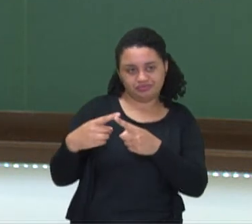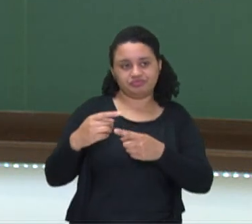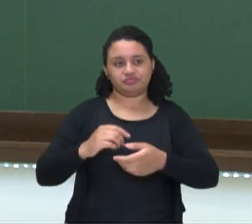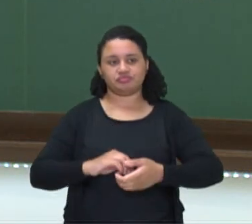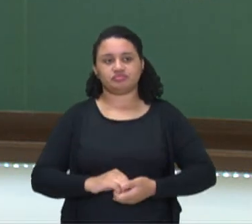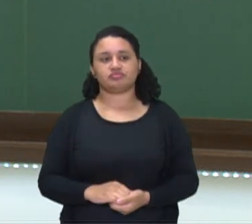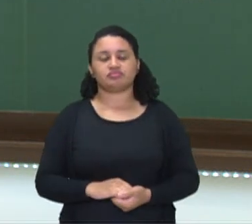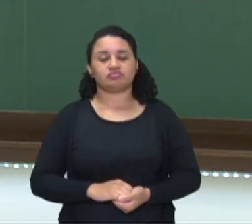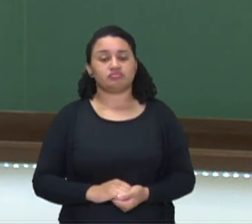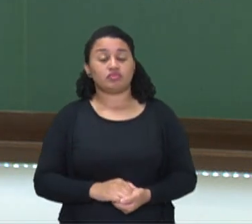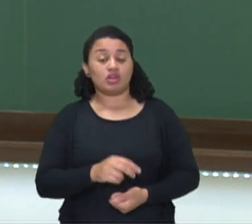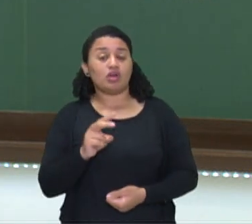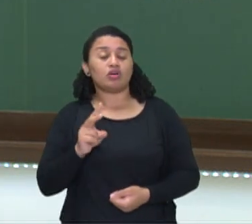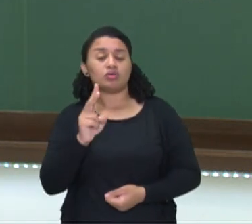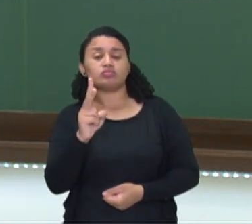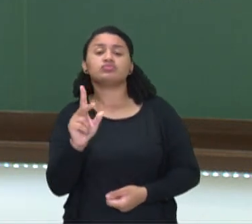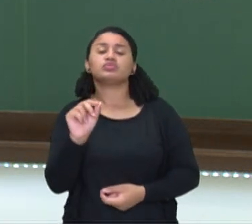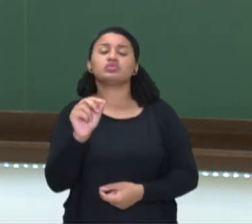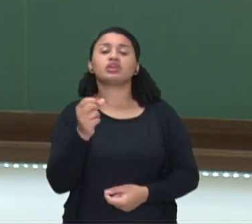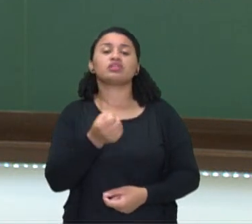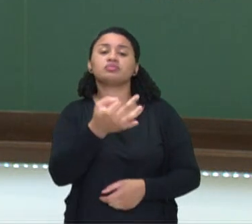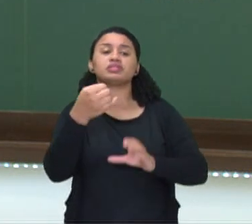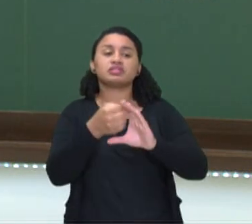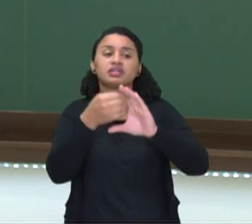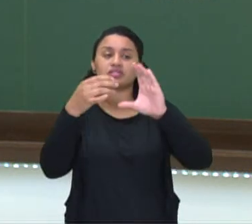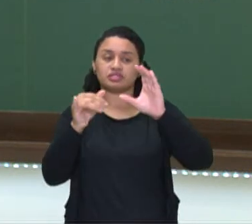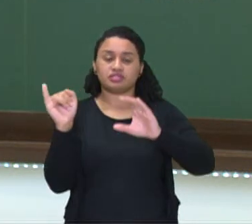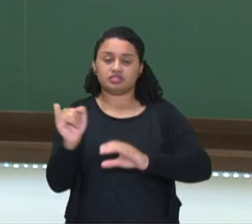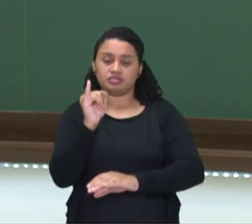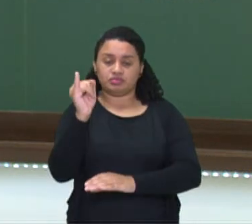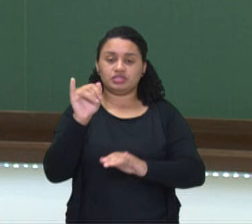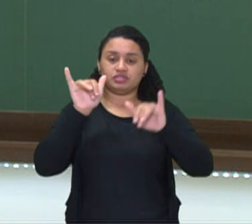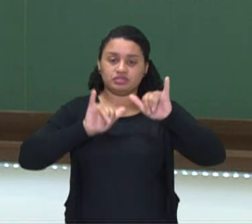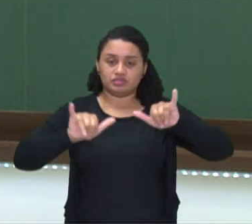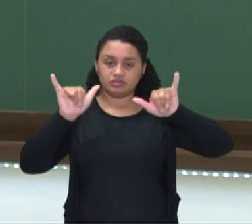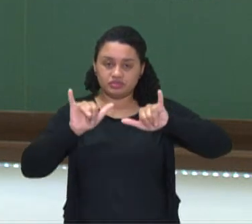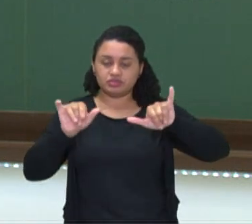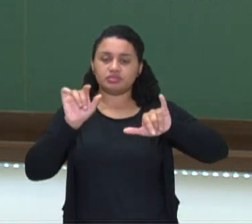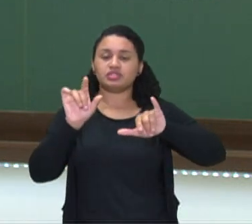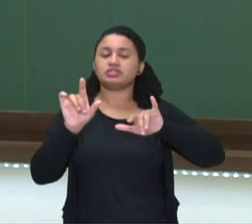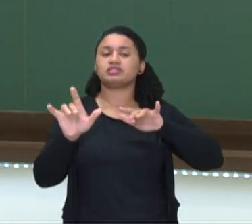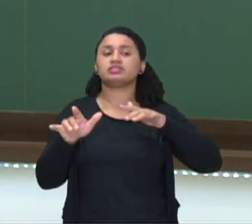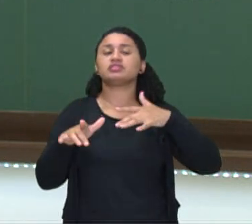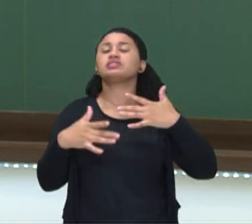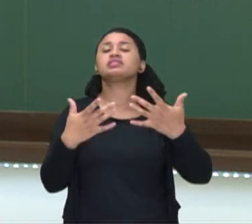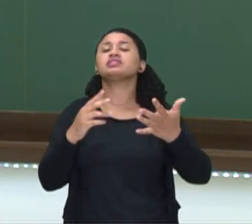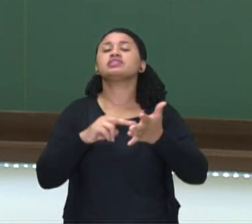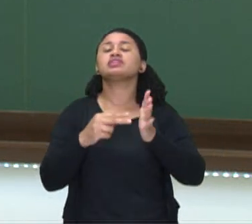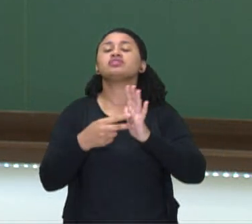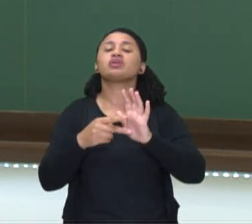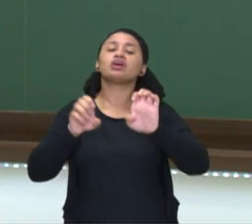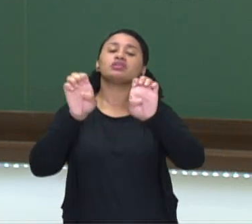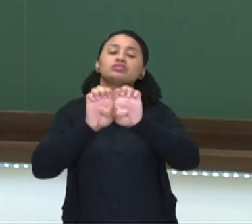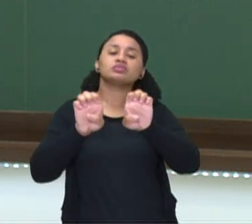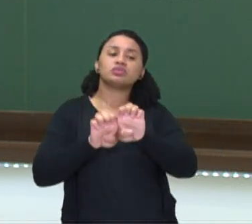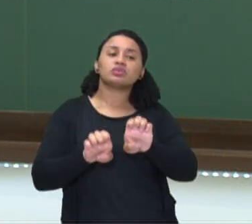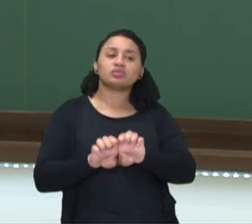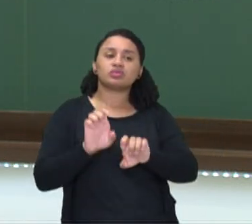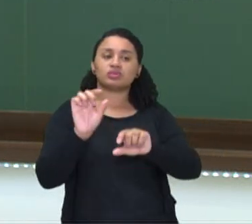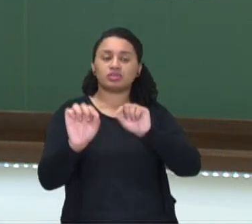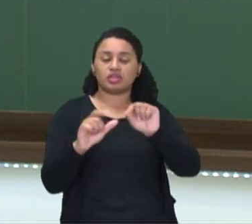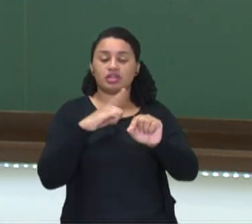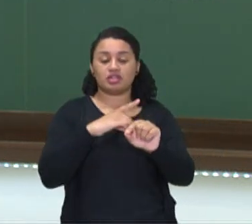Ainda mais algumas características importantes da notícia. A respeito da sua estrutura, nós temos uma